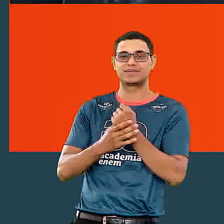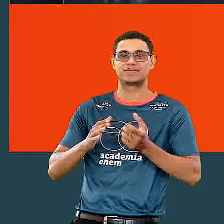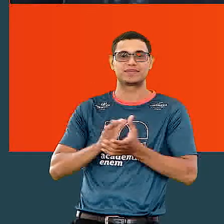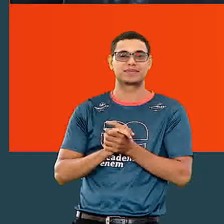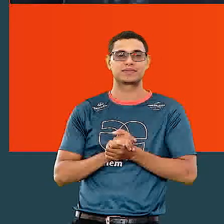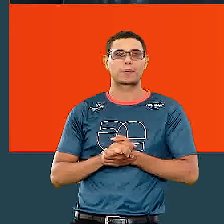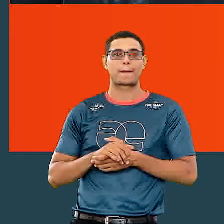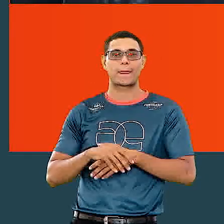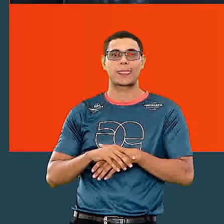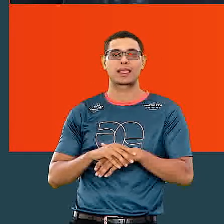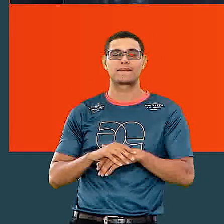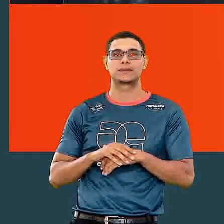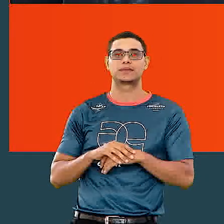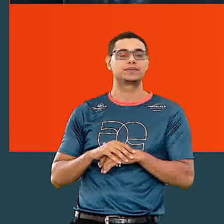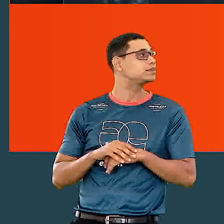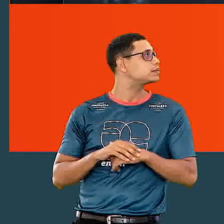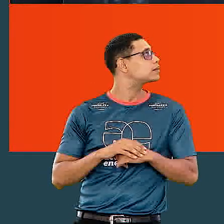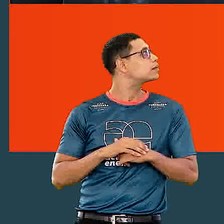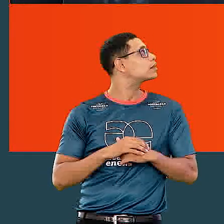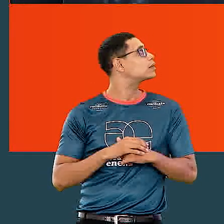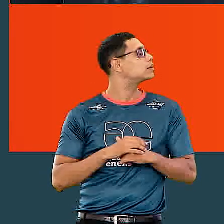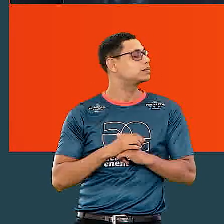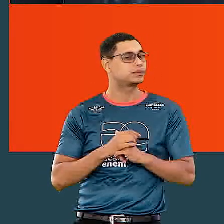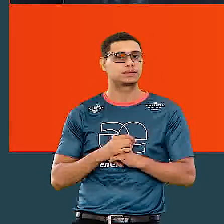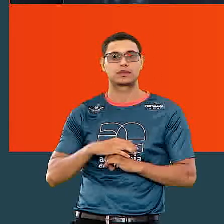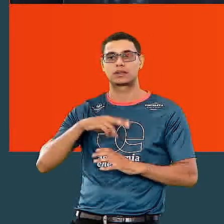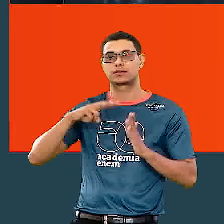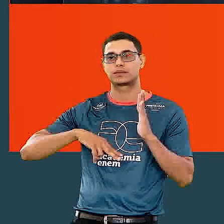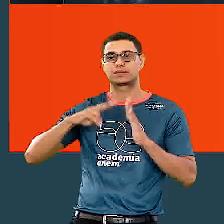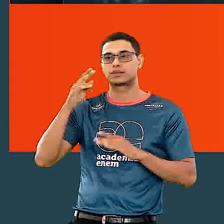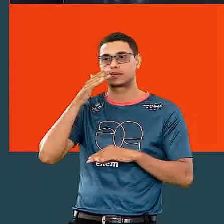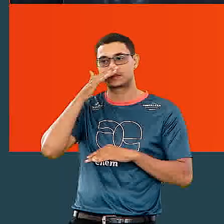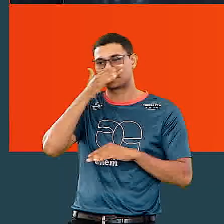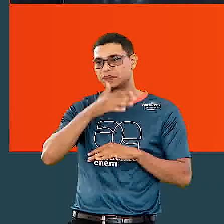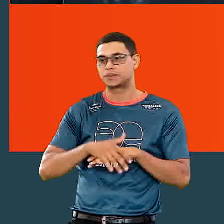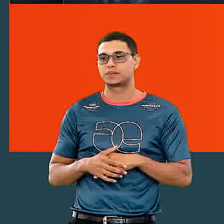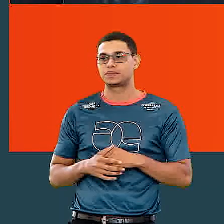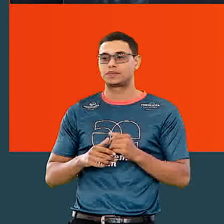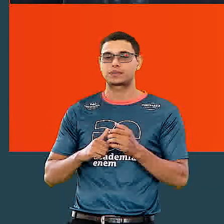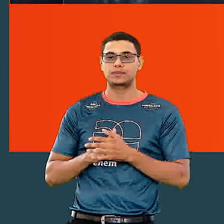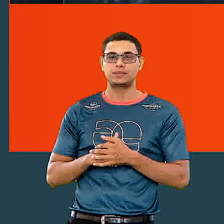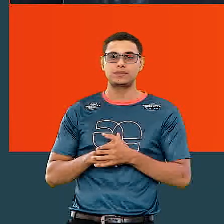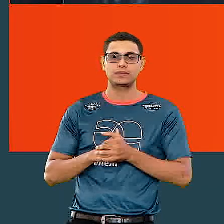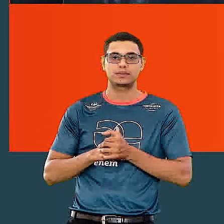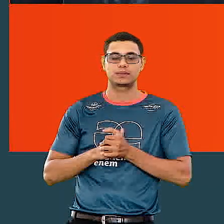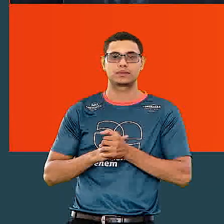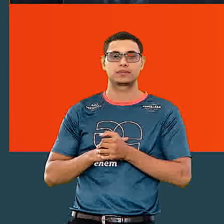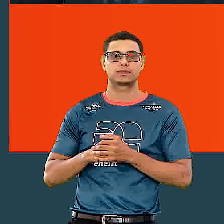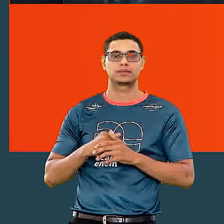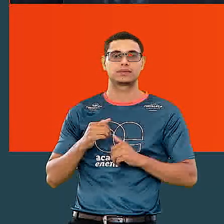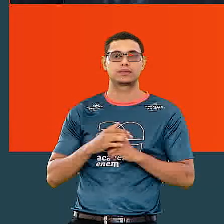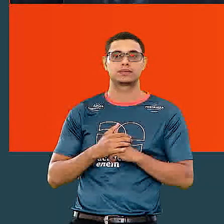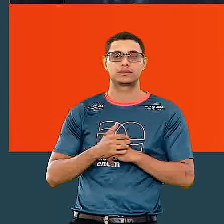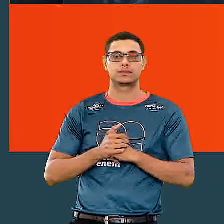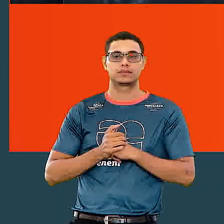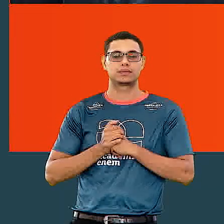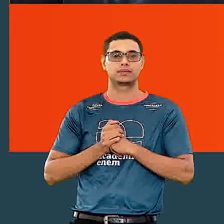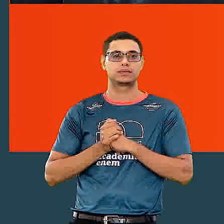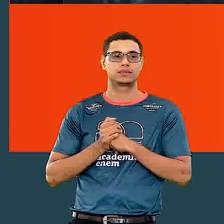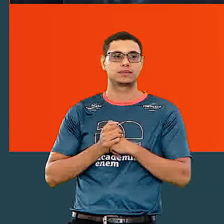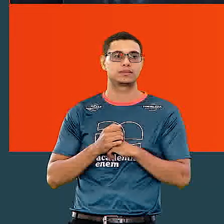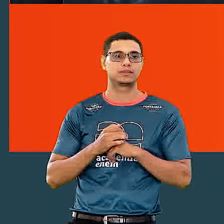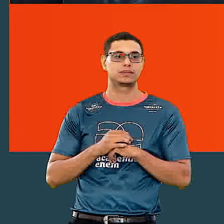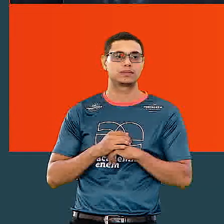Bora. Veneza emergindo obscuramente ao longo do início da Idade Média, das águas às quais devia